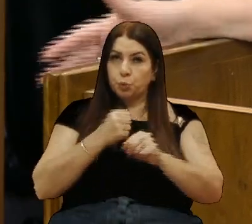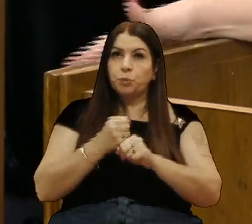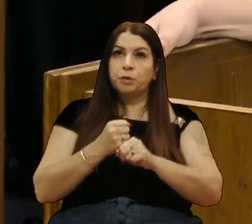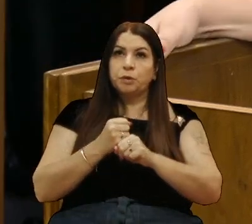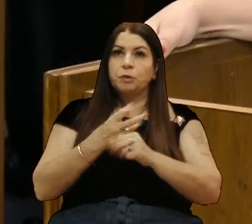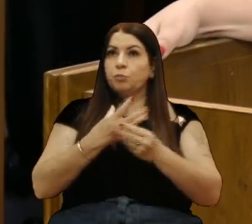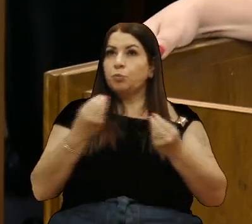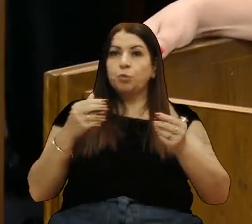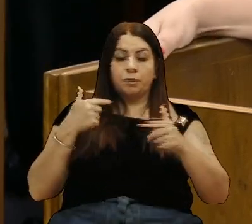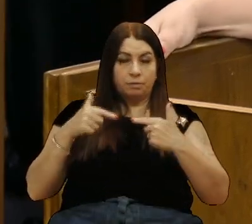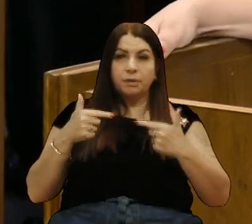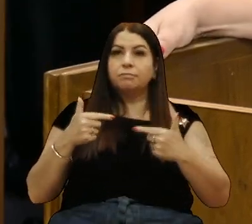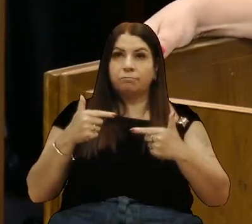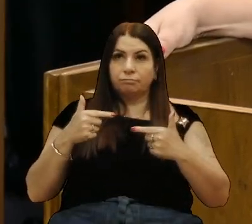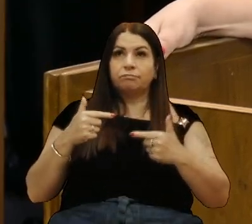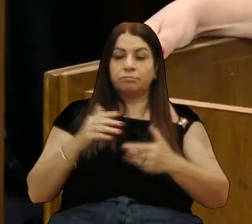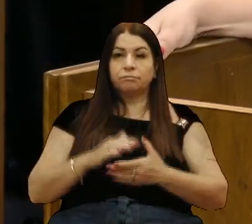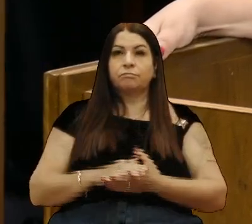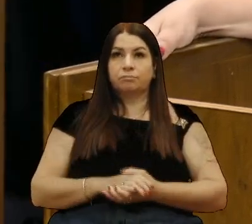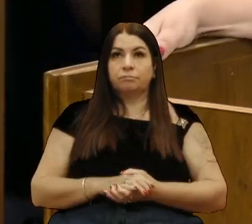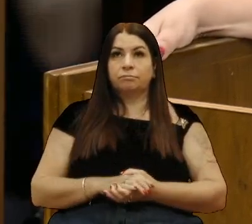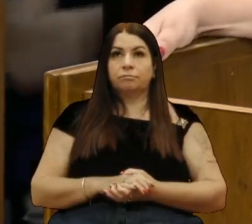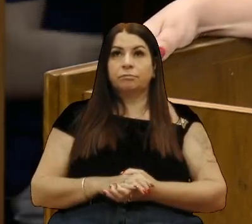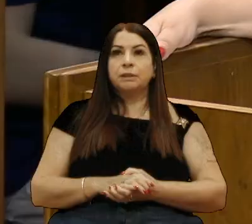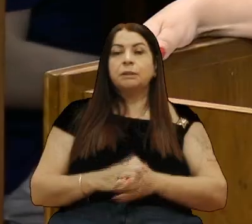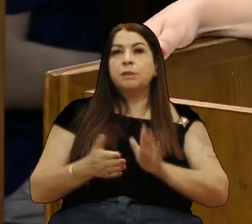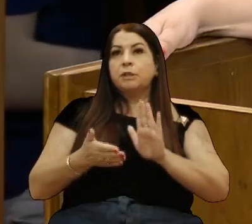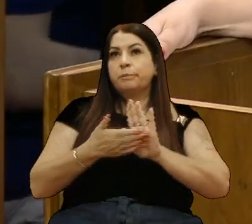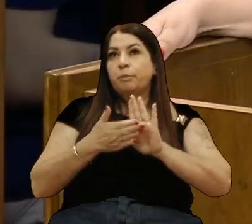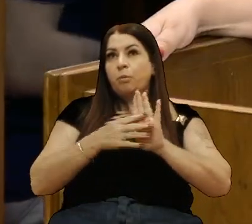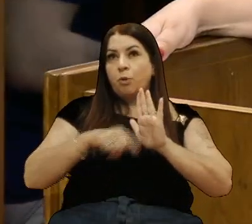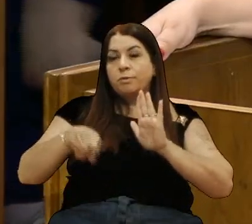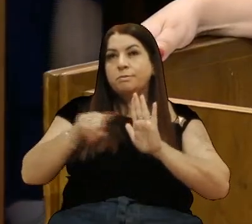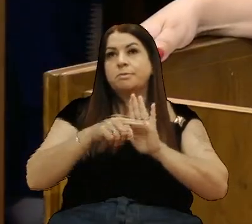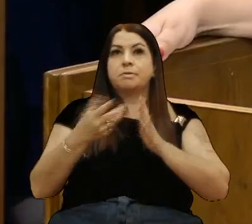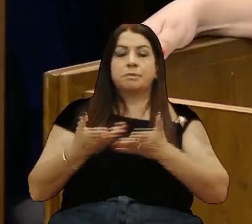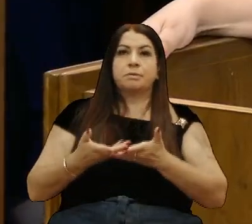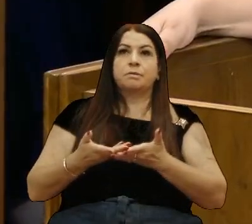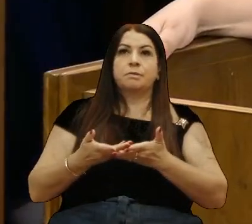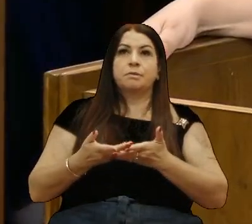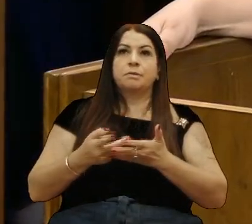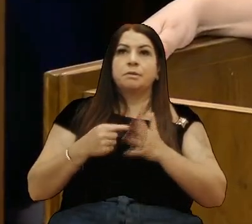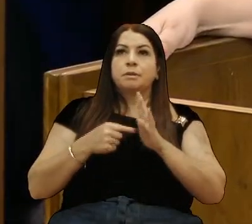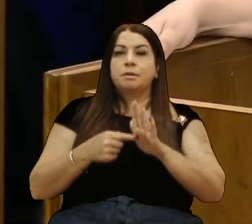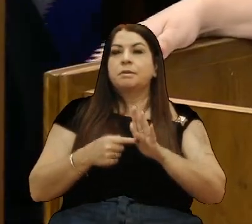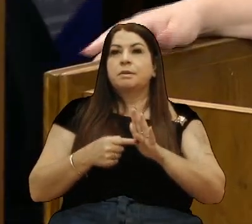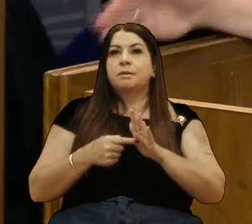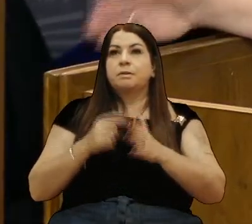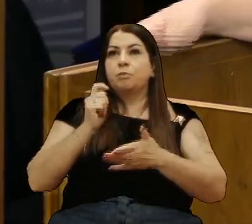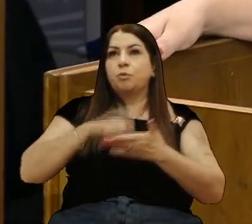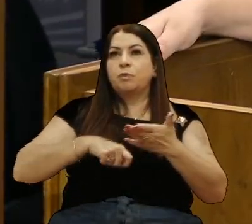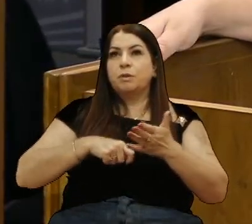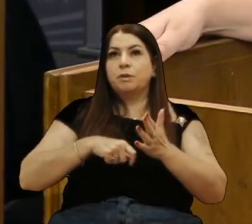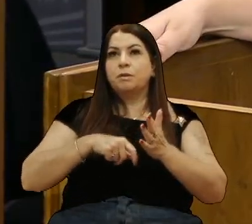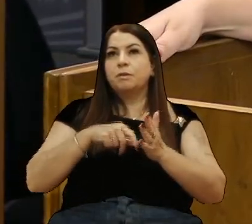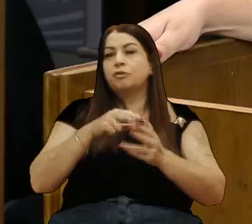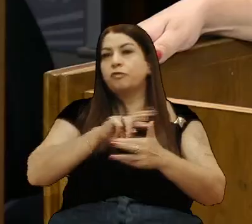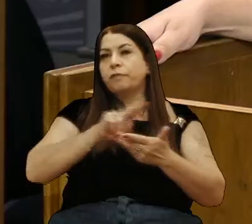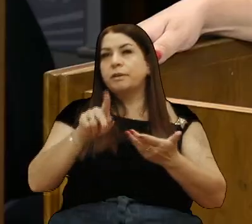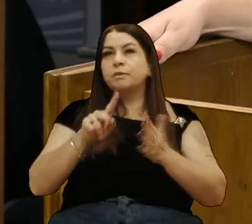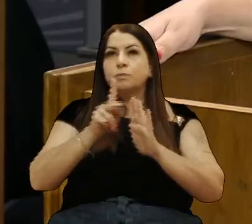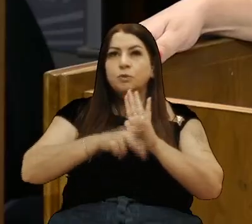com muito trabalho, né? A gente se propôs a protocolar vários projetos